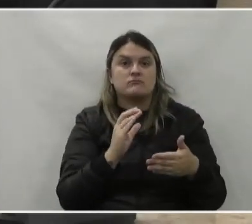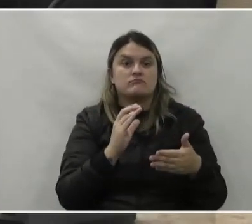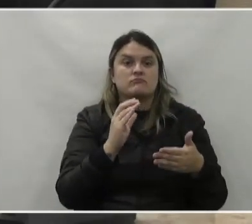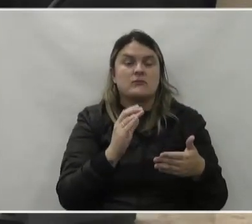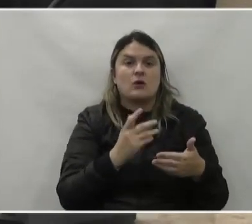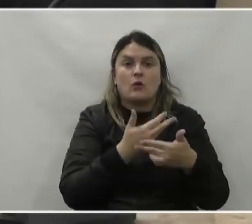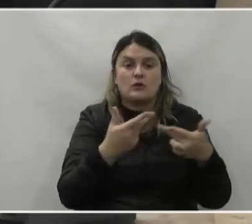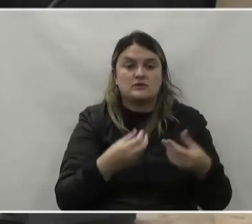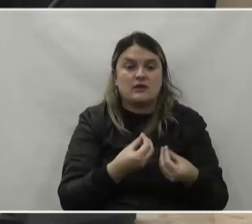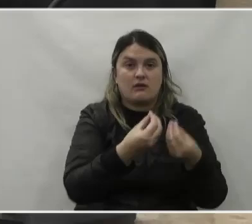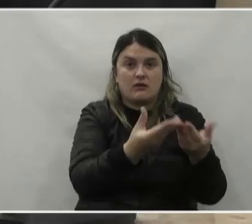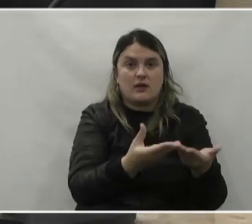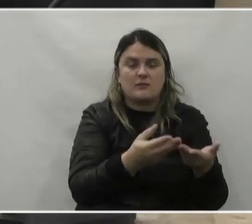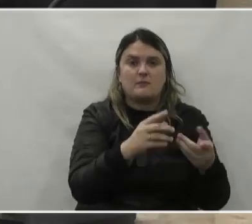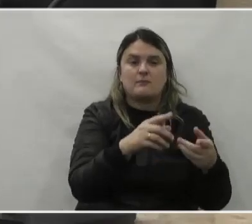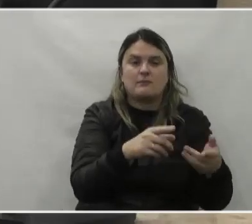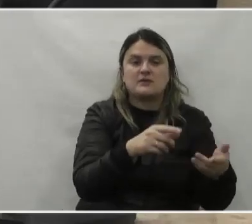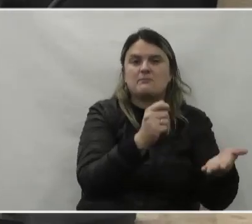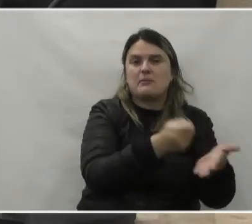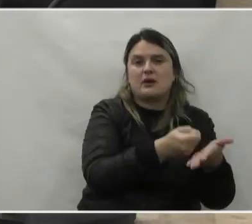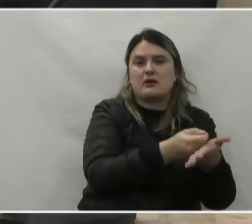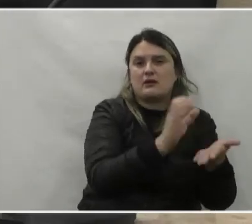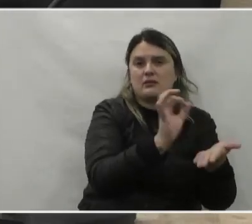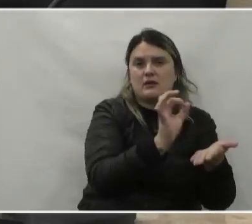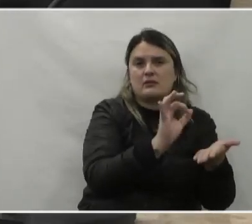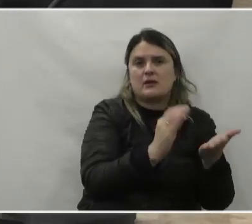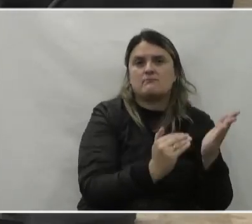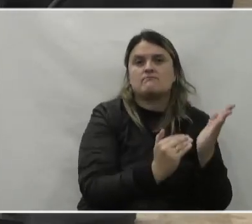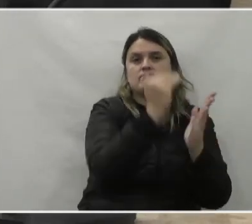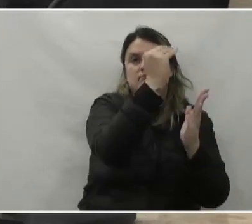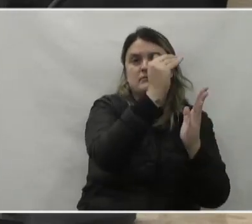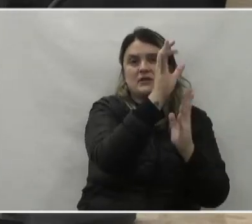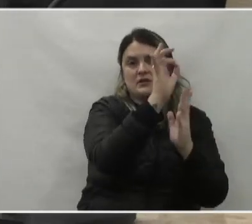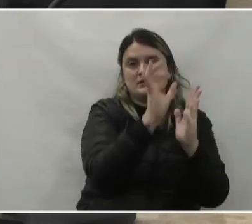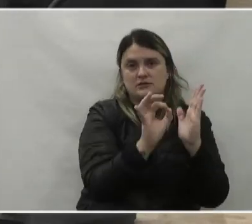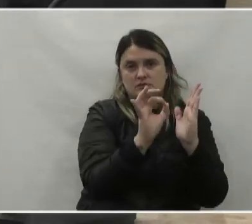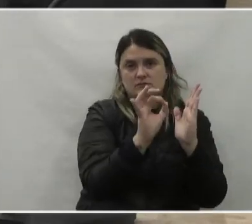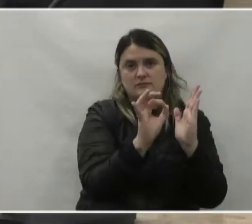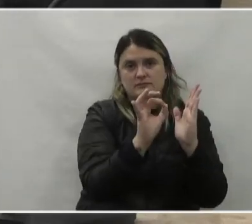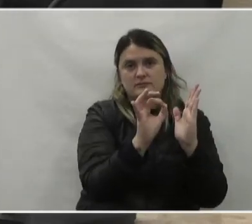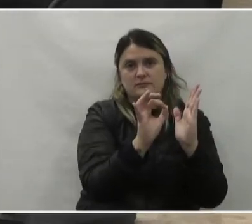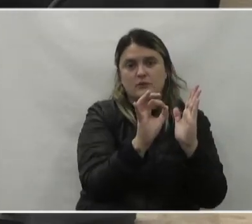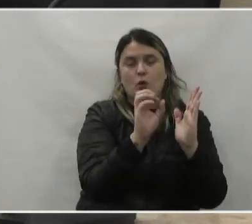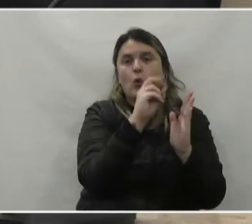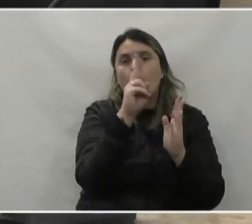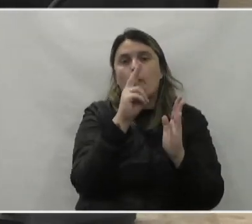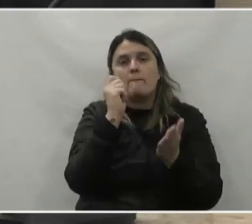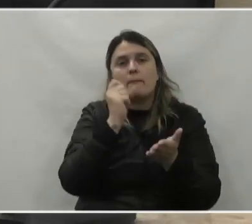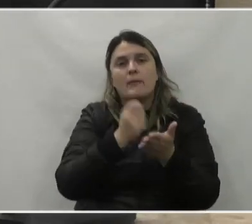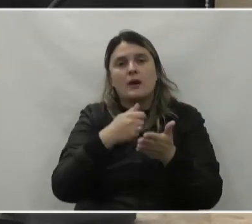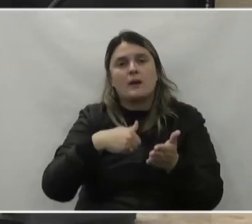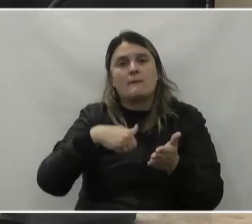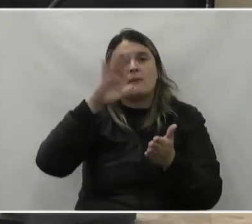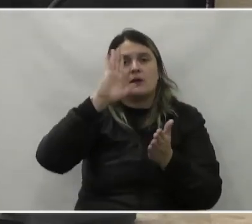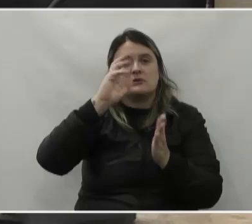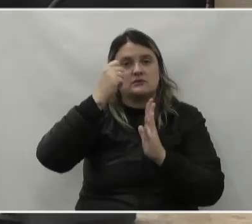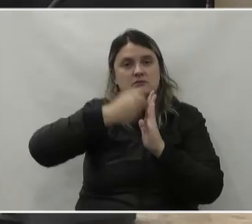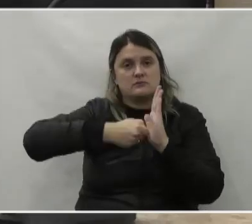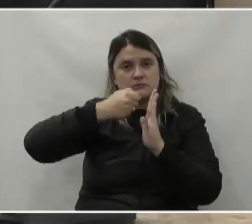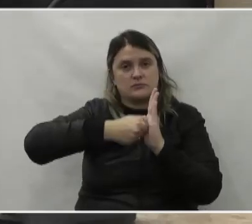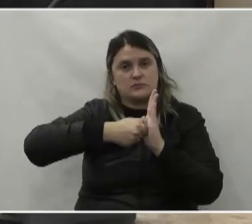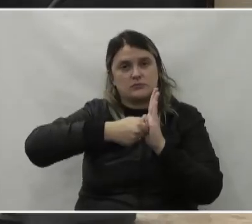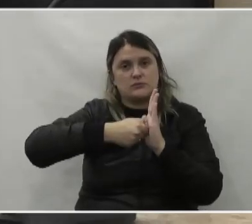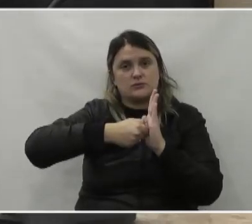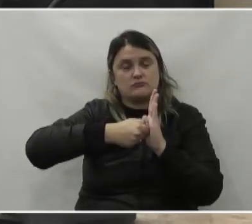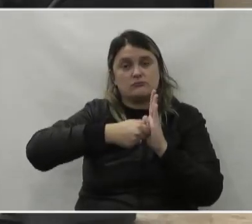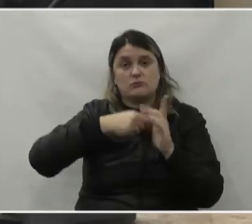onerada, sem ter aumento em taxa, em imposto, né, do